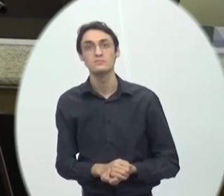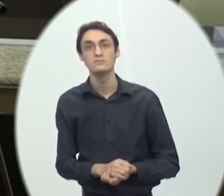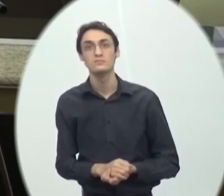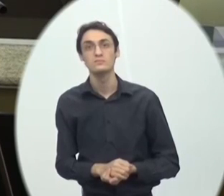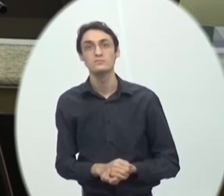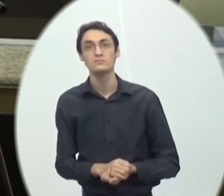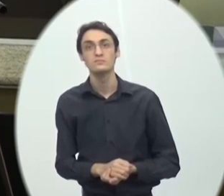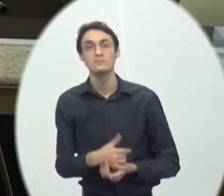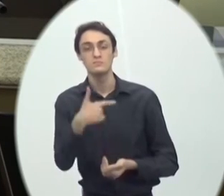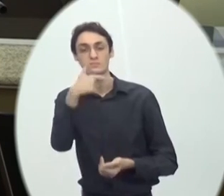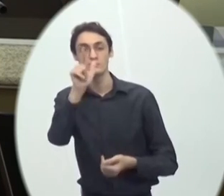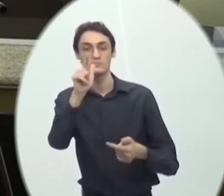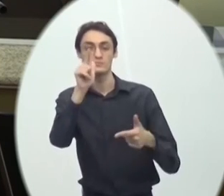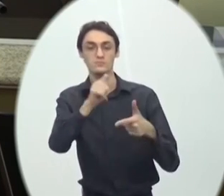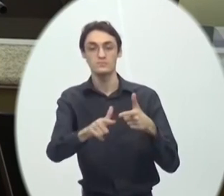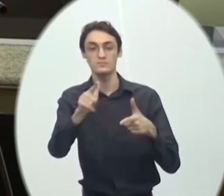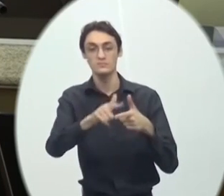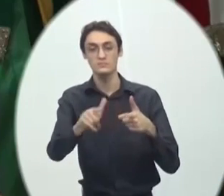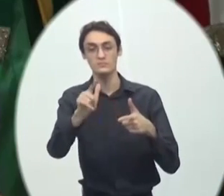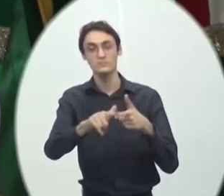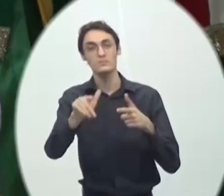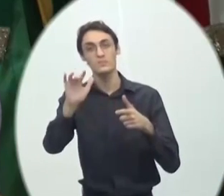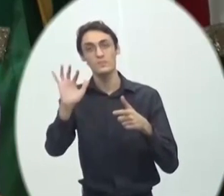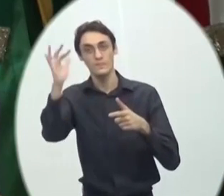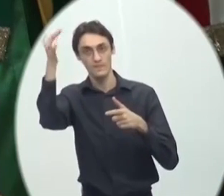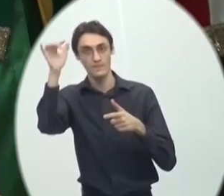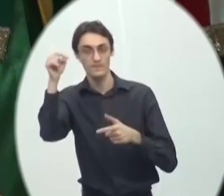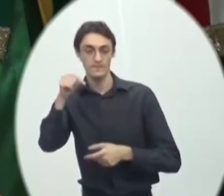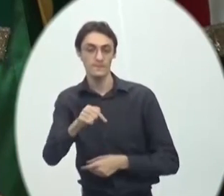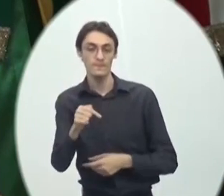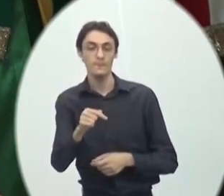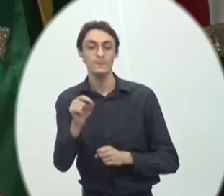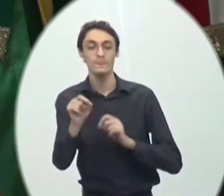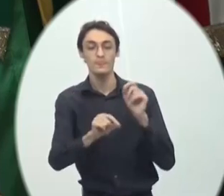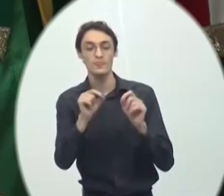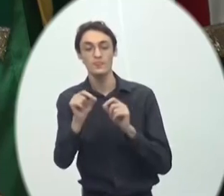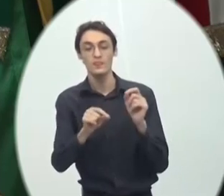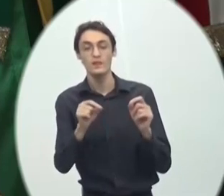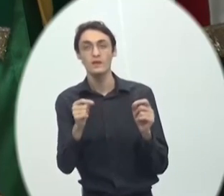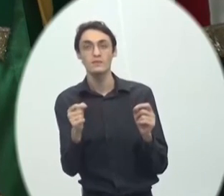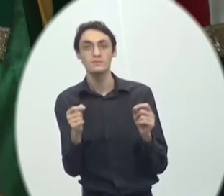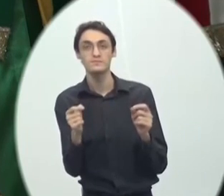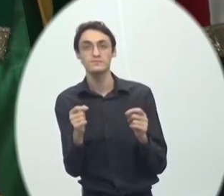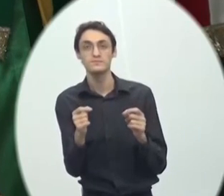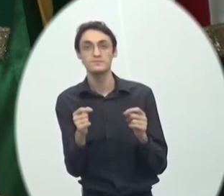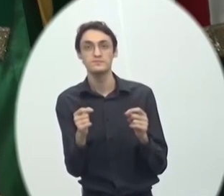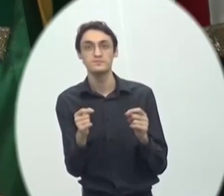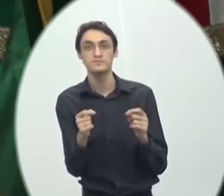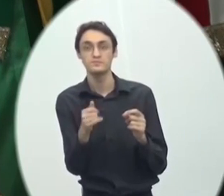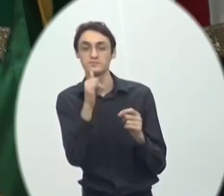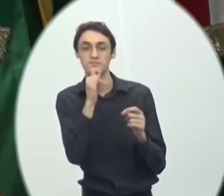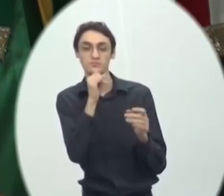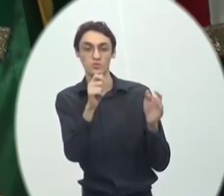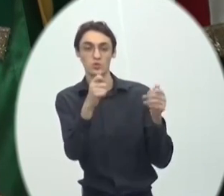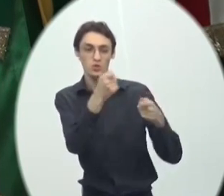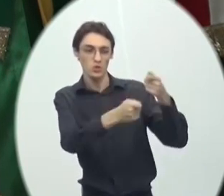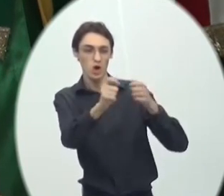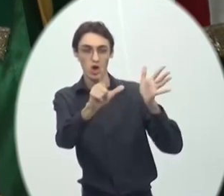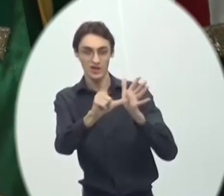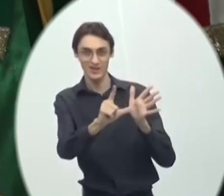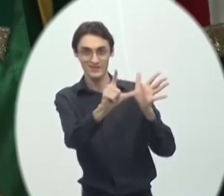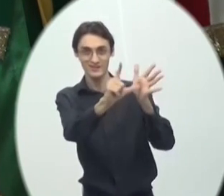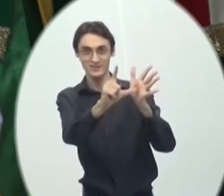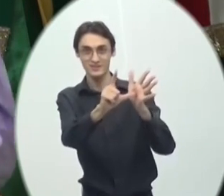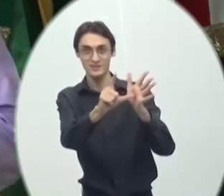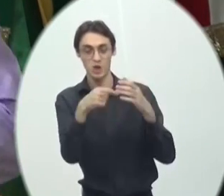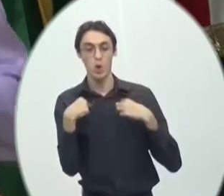O tipo de situação, vereador Giovana, vereadora Camila, é que as pessoas vão comprar uma roupa no comércio.